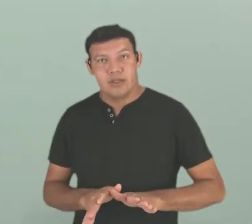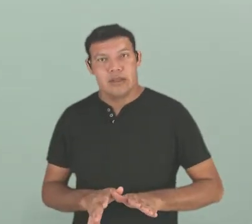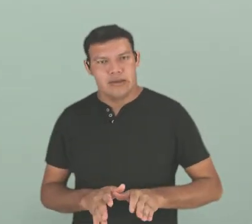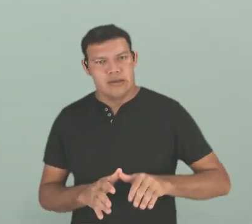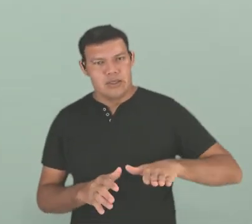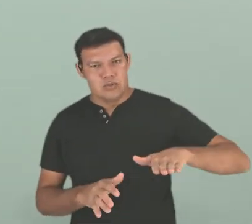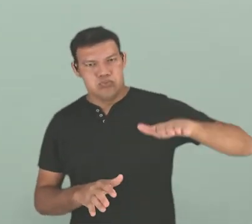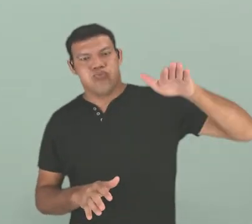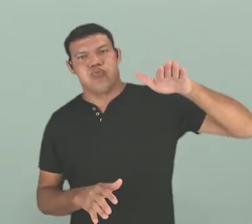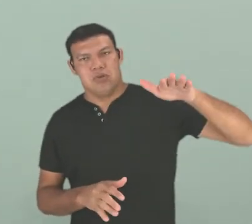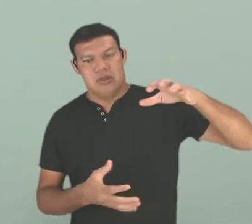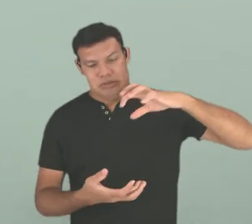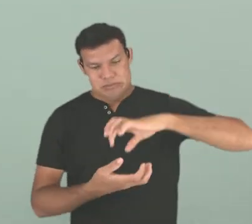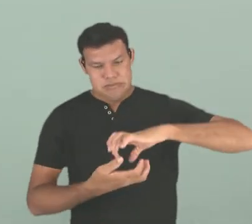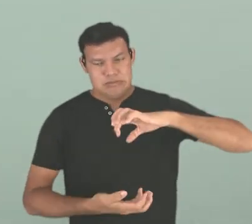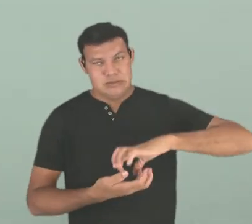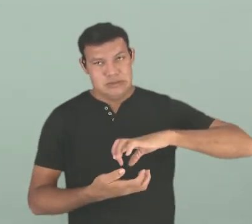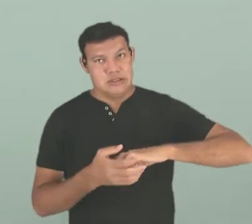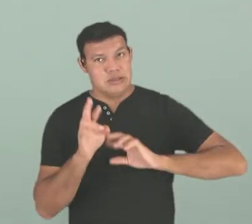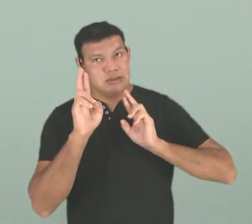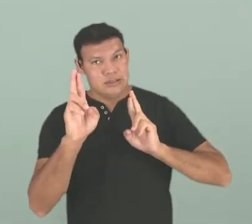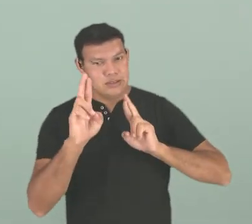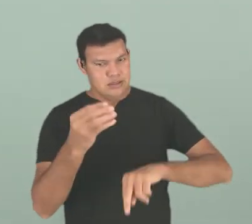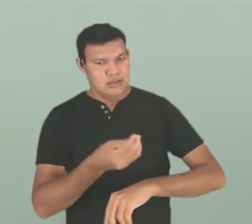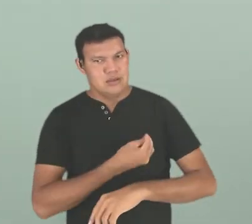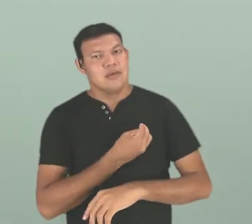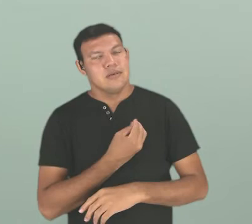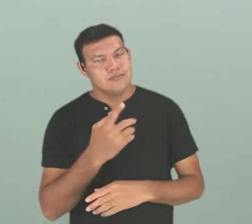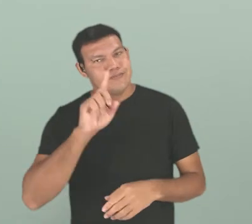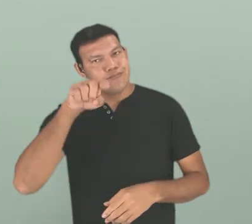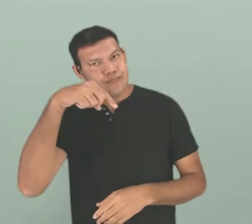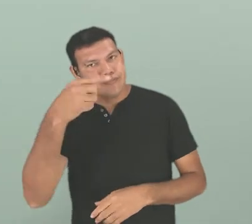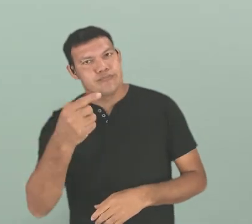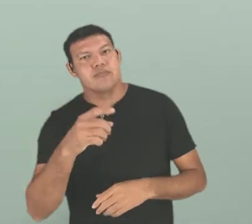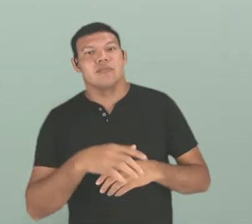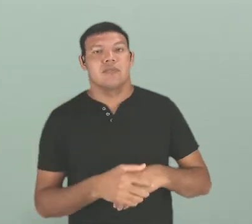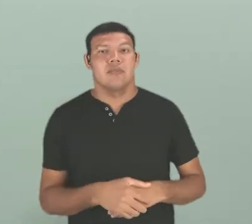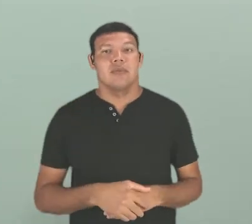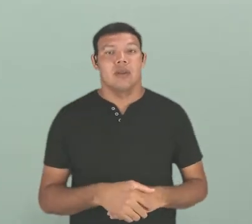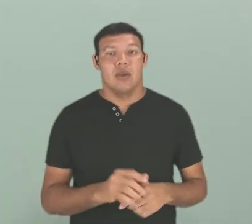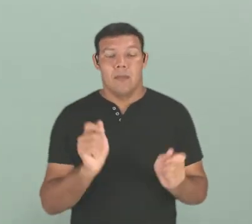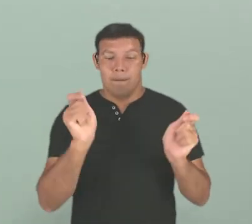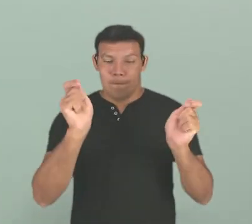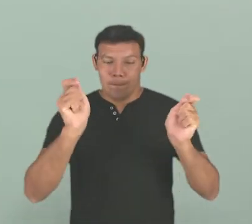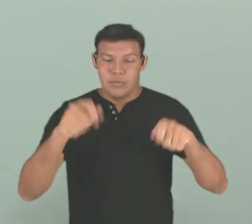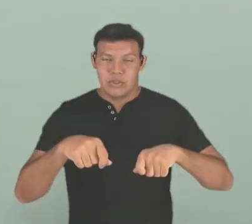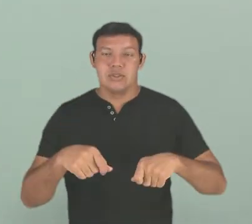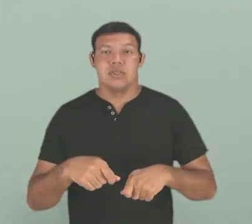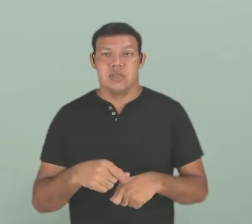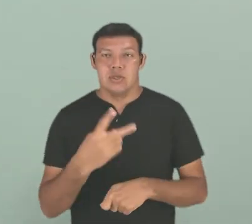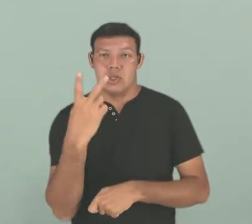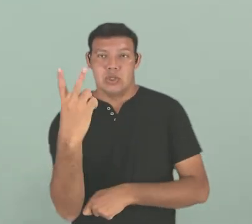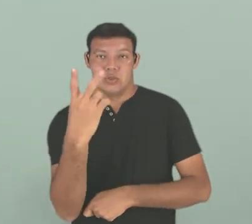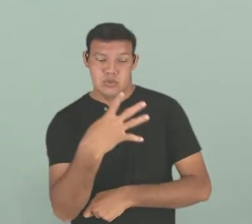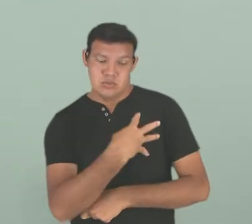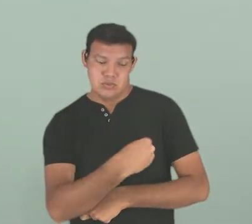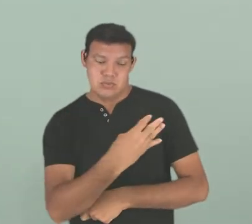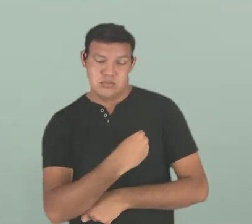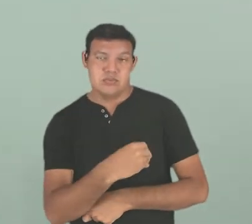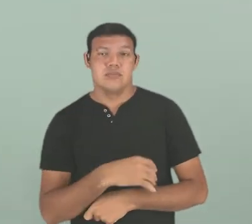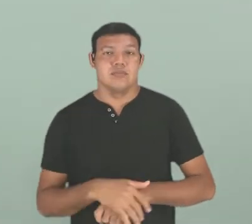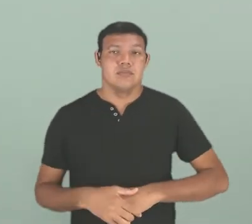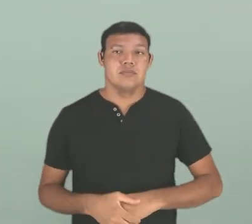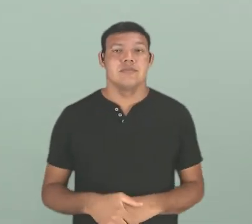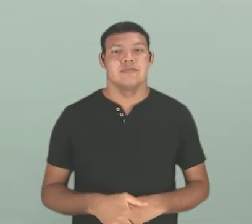Então, o governo chinês acabou por voltar atrás e permitir, né, que houvesse 2 filhos por casais, né, para que